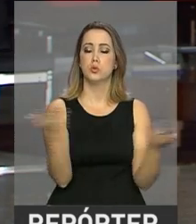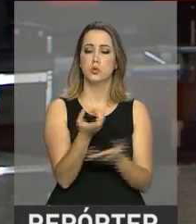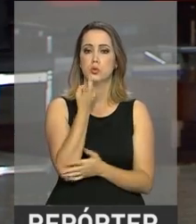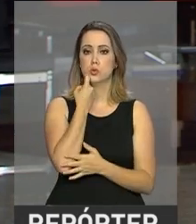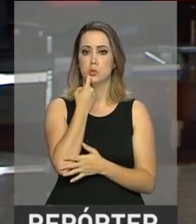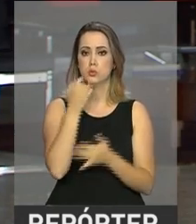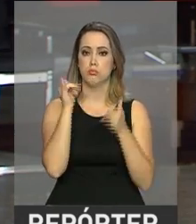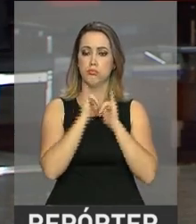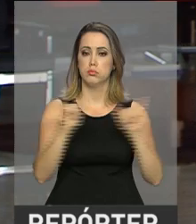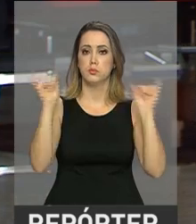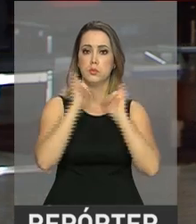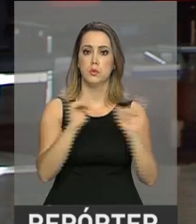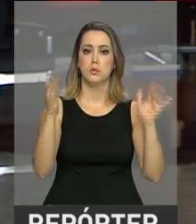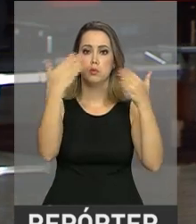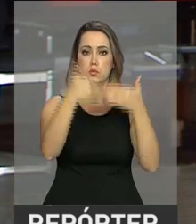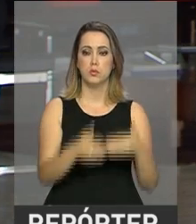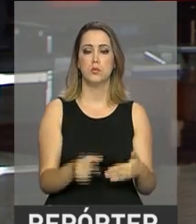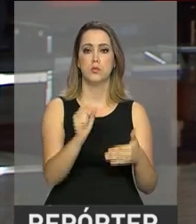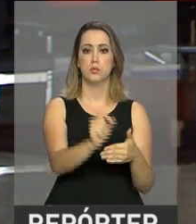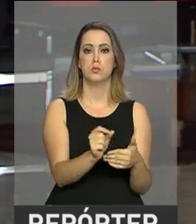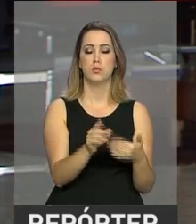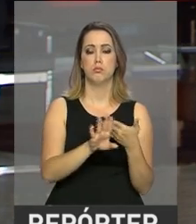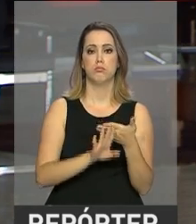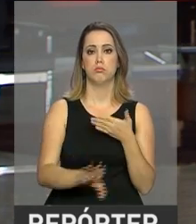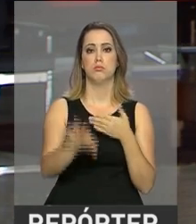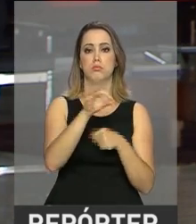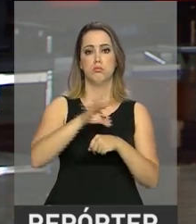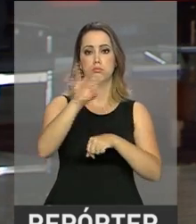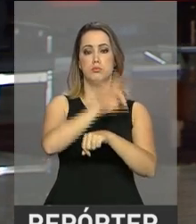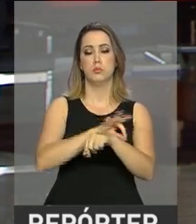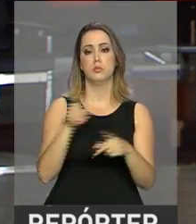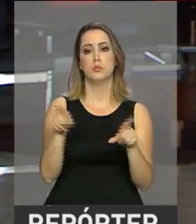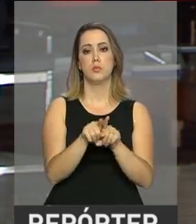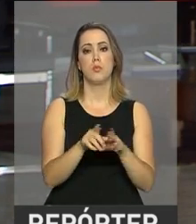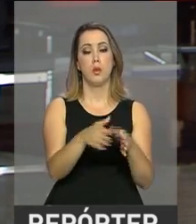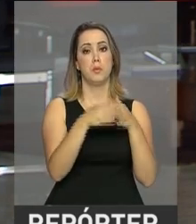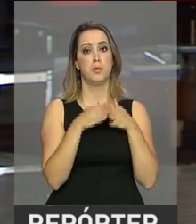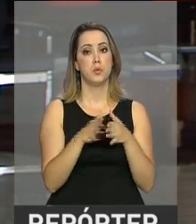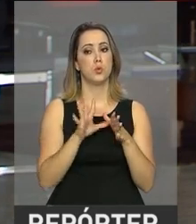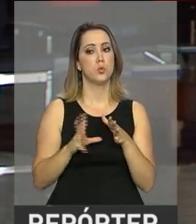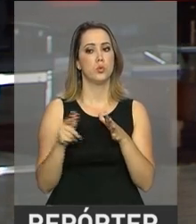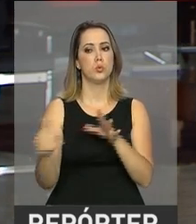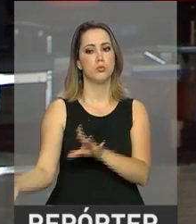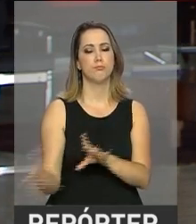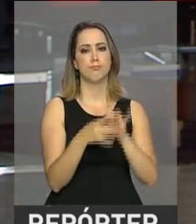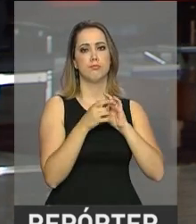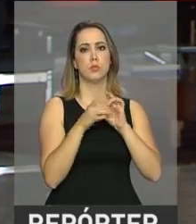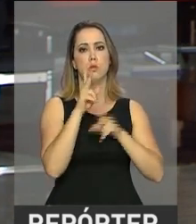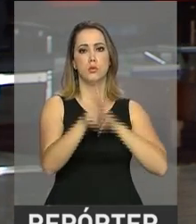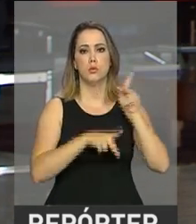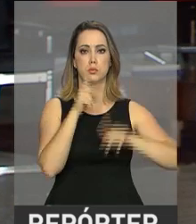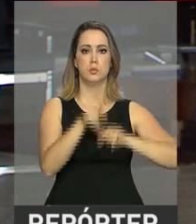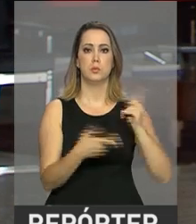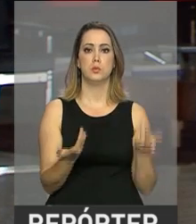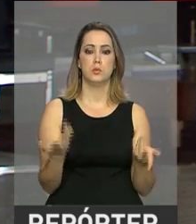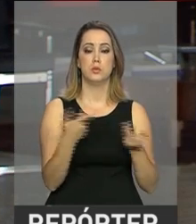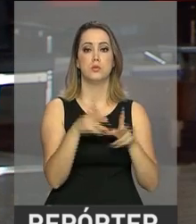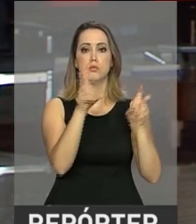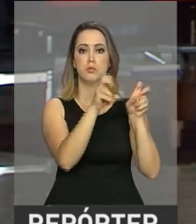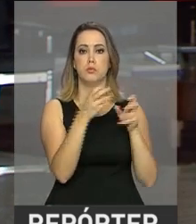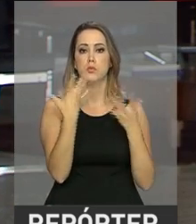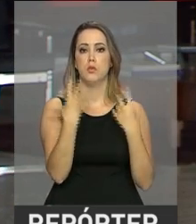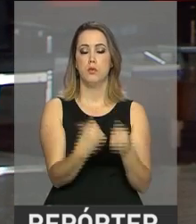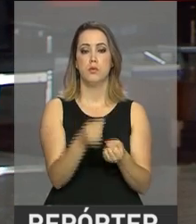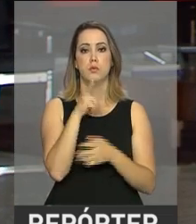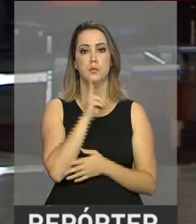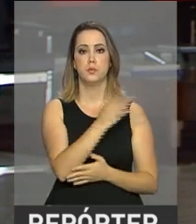Dia Nacional de Enfrentamento de Combate ao Mosquito Aedes aegypti, e também pediu o engajamento da população sobre esse tema. Vamos ouvir